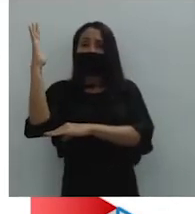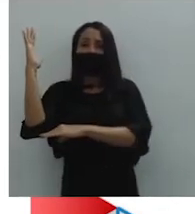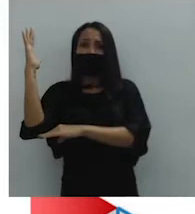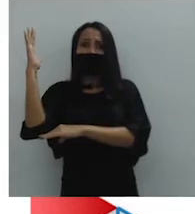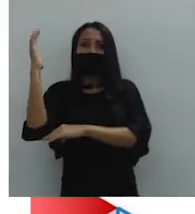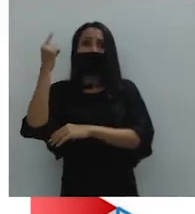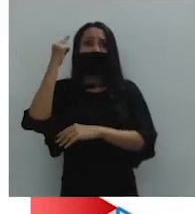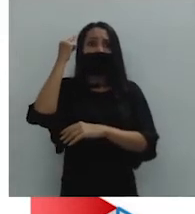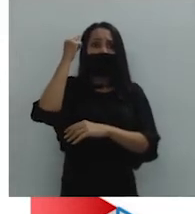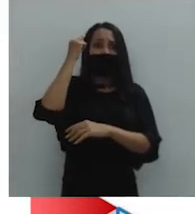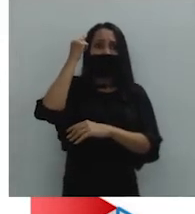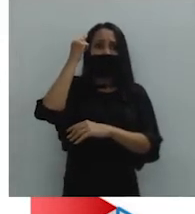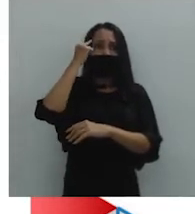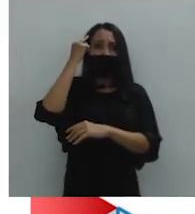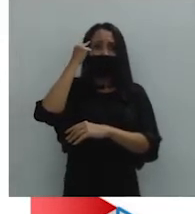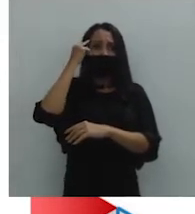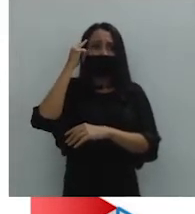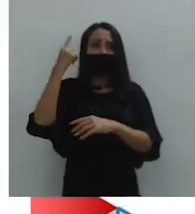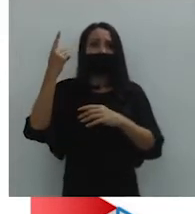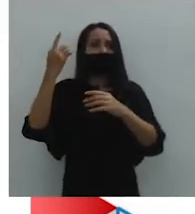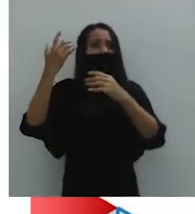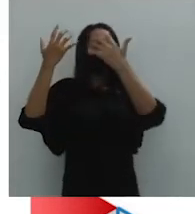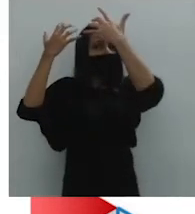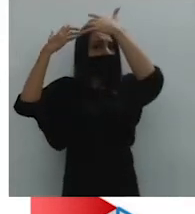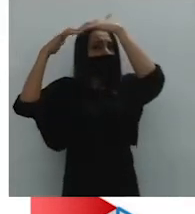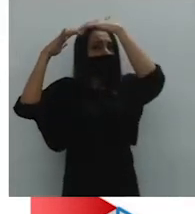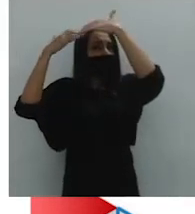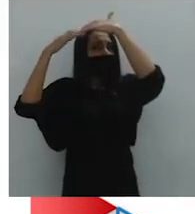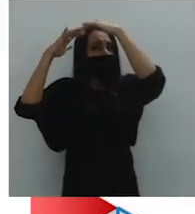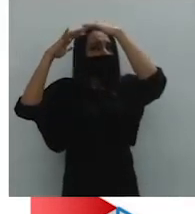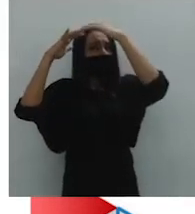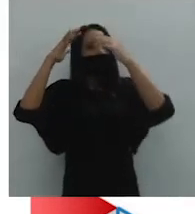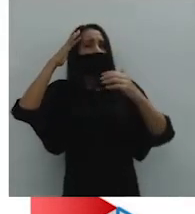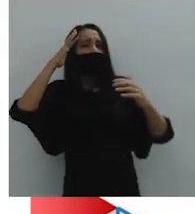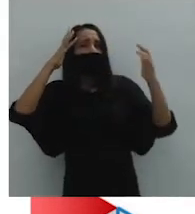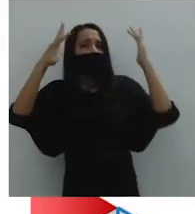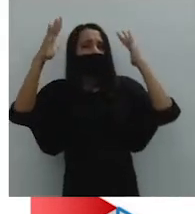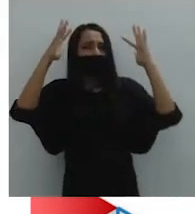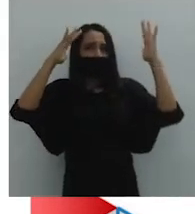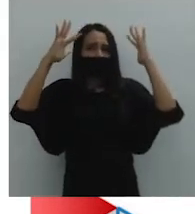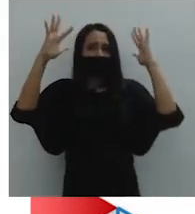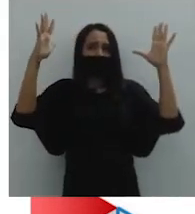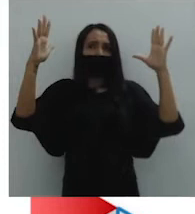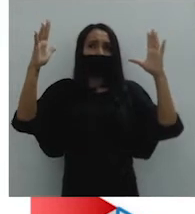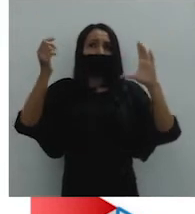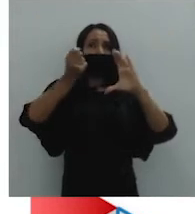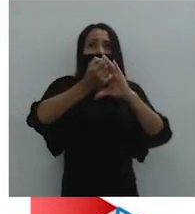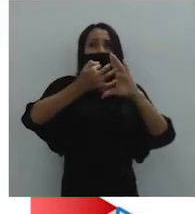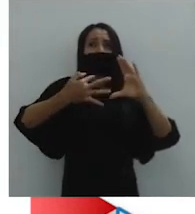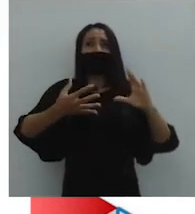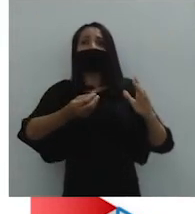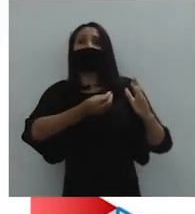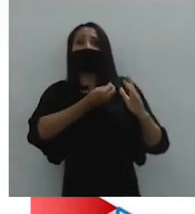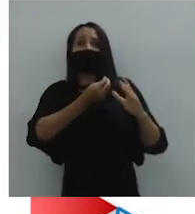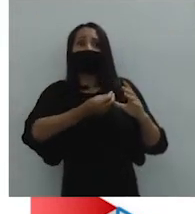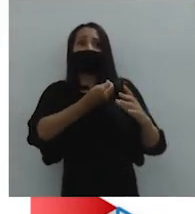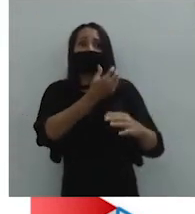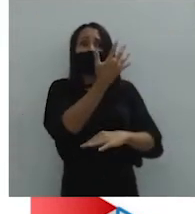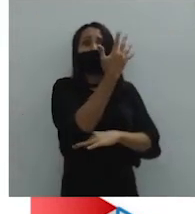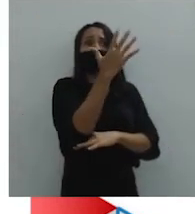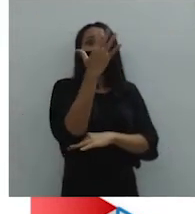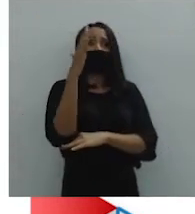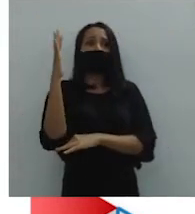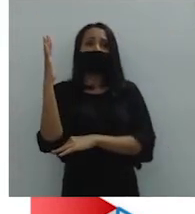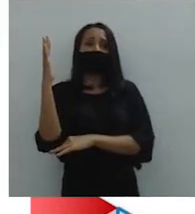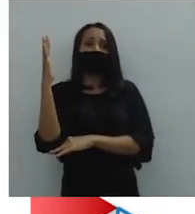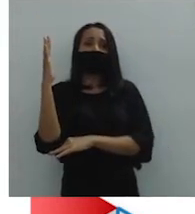Ao pensarmos nele, estamos refletindo nos elementos e aspectos que existem nas